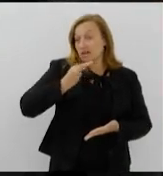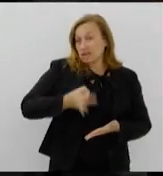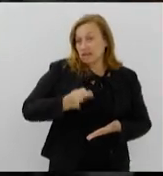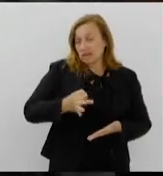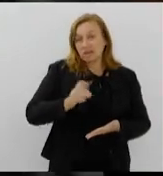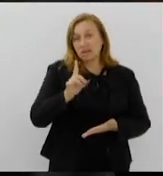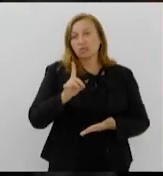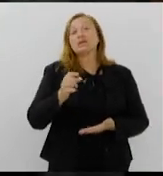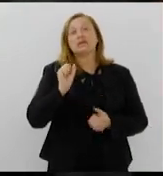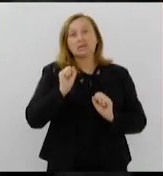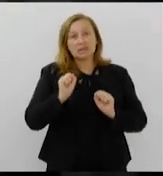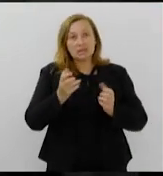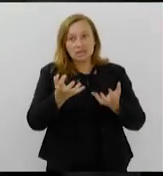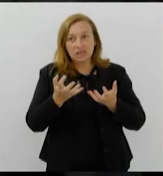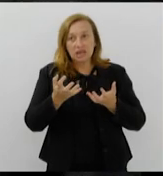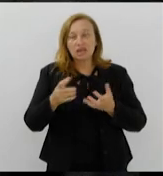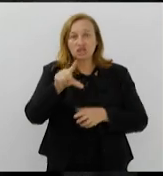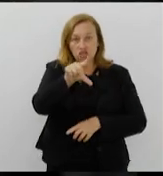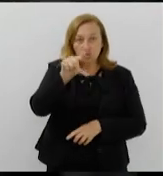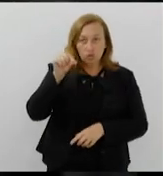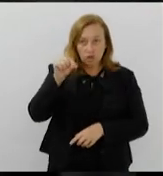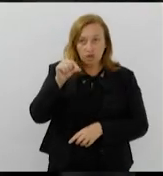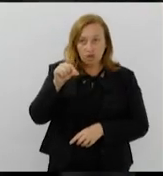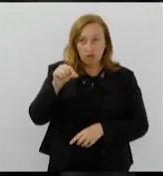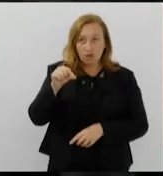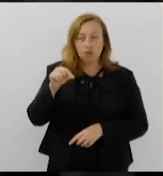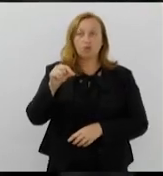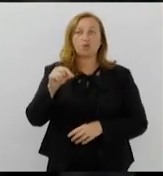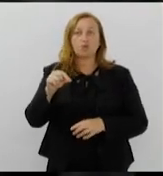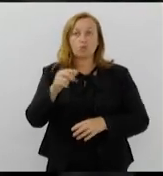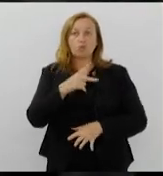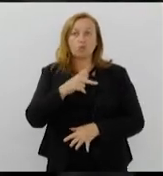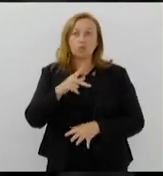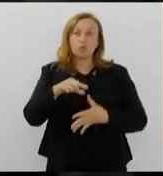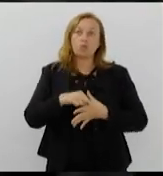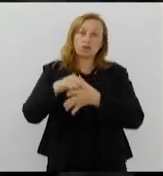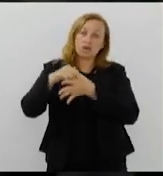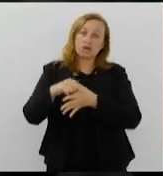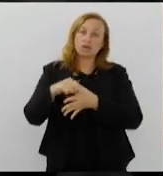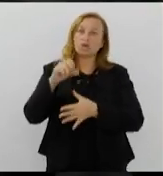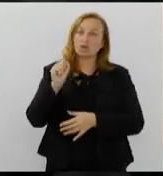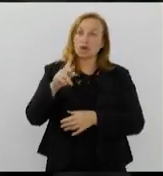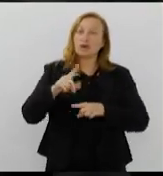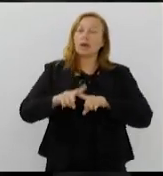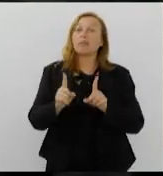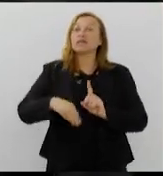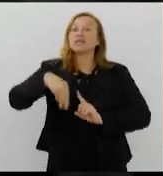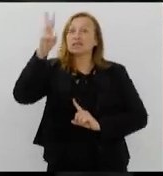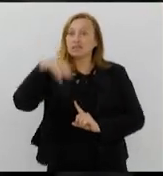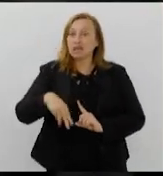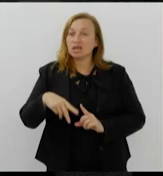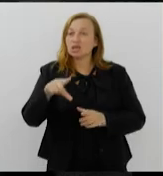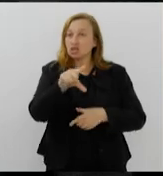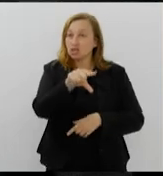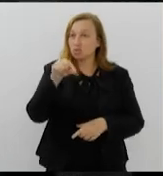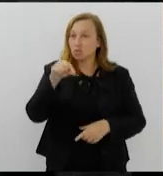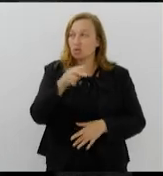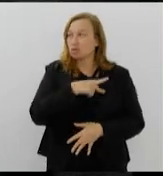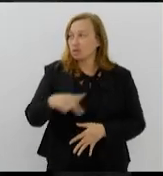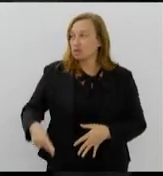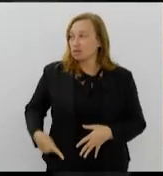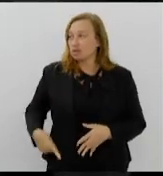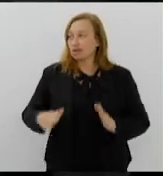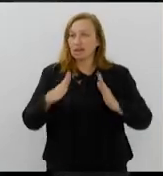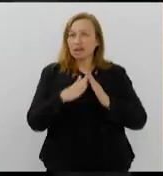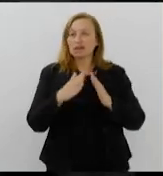líder, é ele que escolhe, é o governo que escolhe o líder. Né? Mas quem escolhe o presidente da casa são os deputados